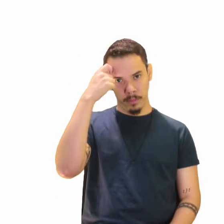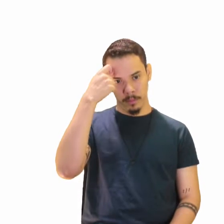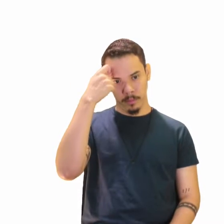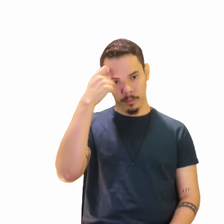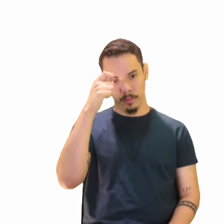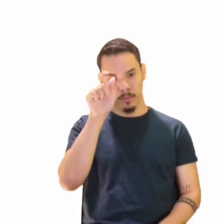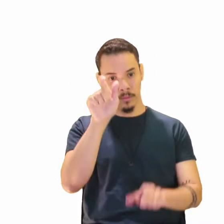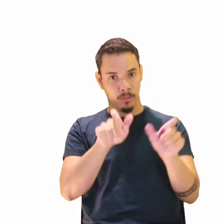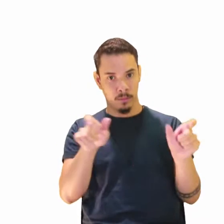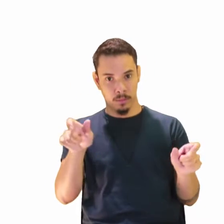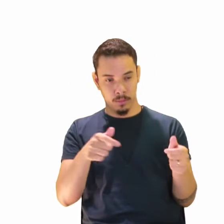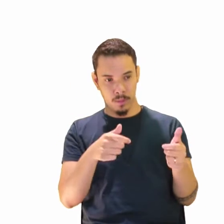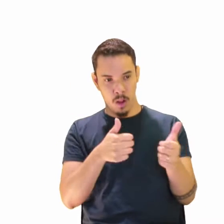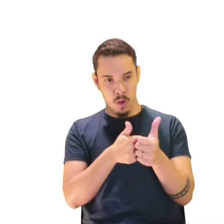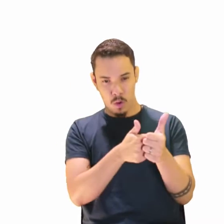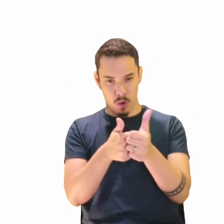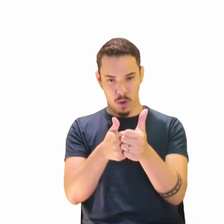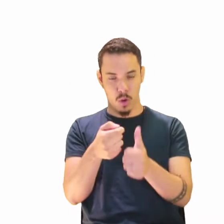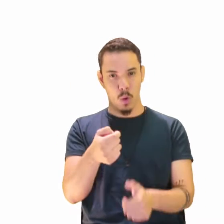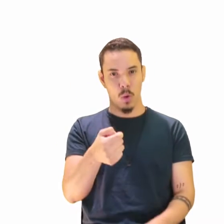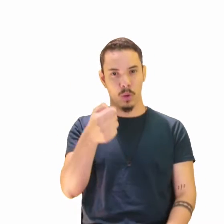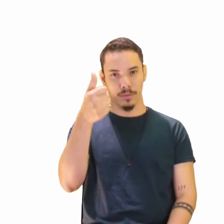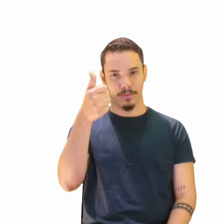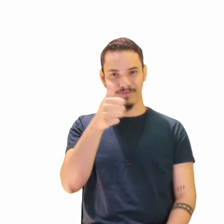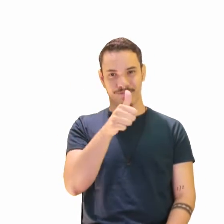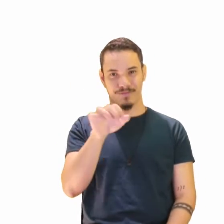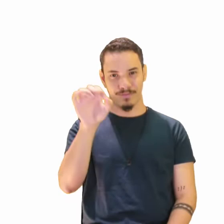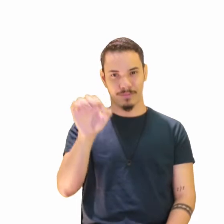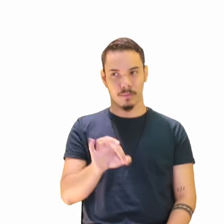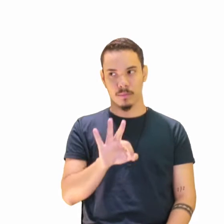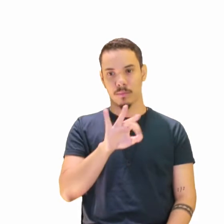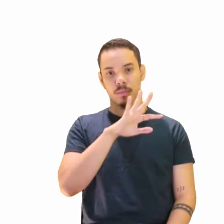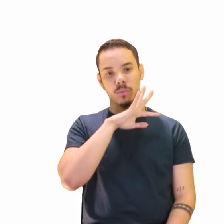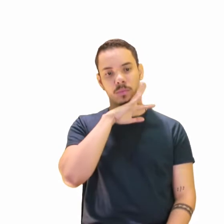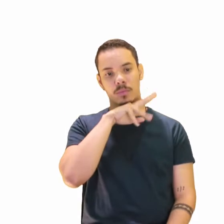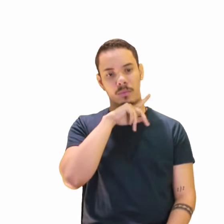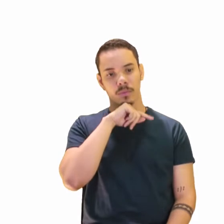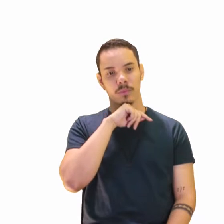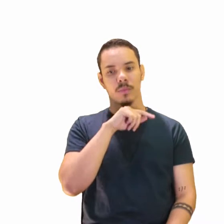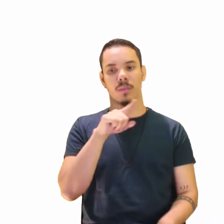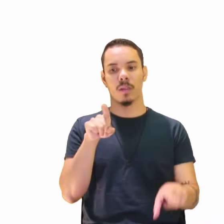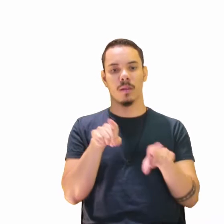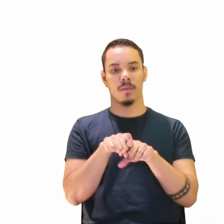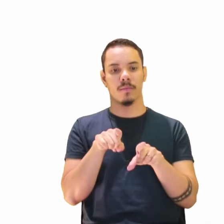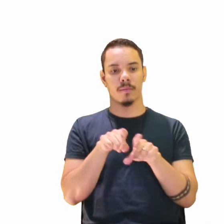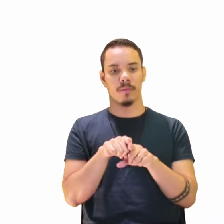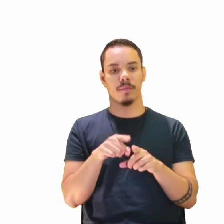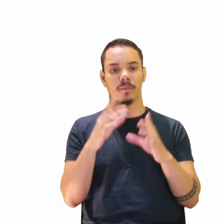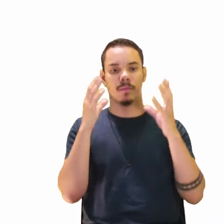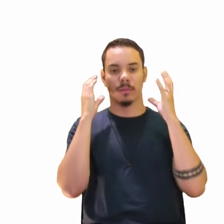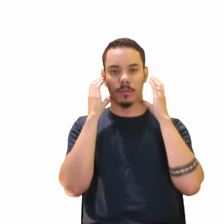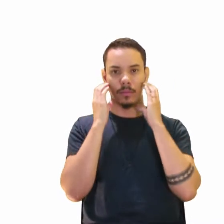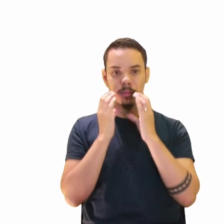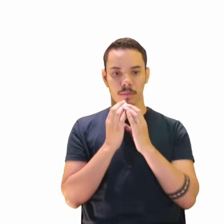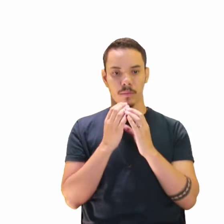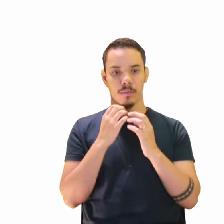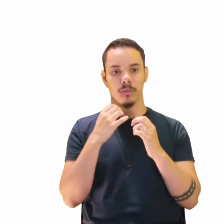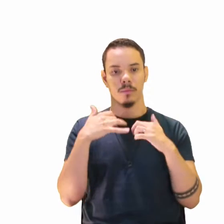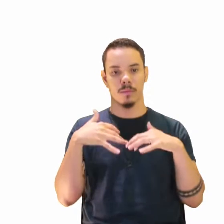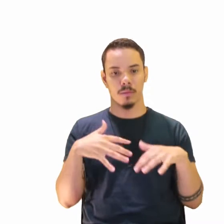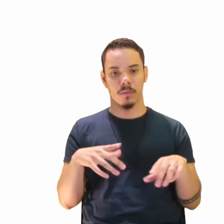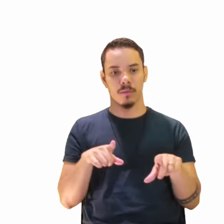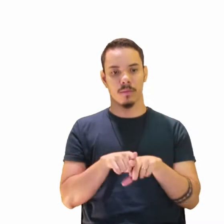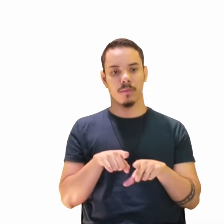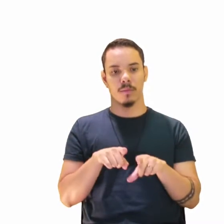aqueles caçadores quase selvagens, as barbas cresciam, os pés descalços,